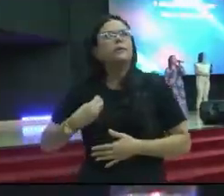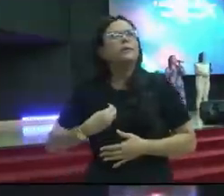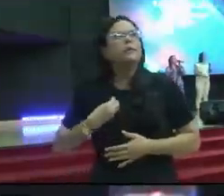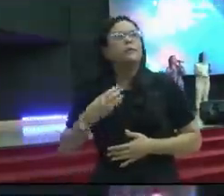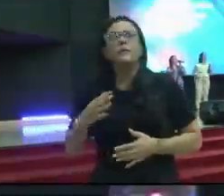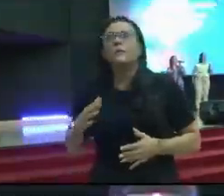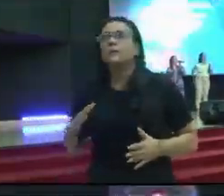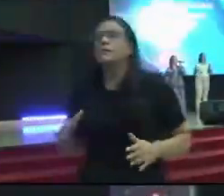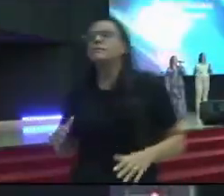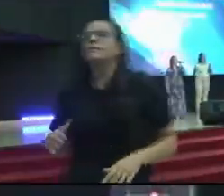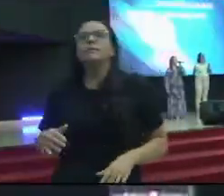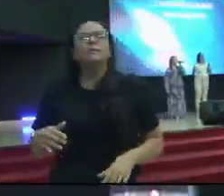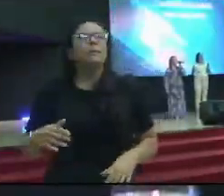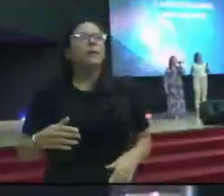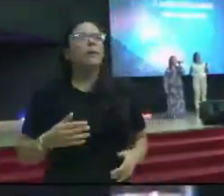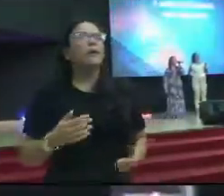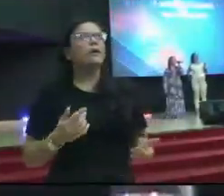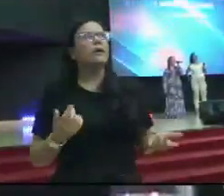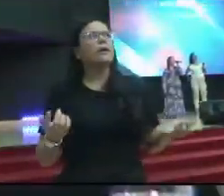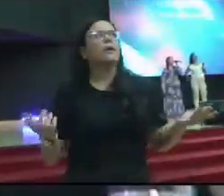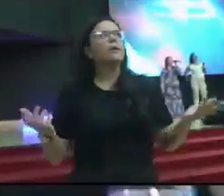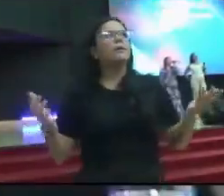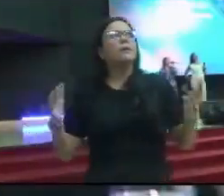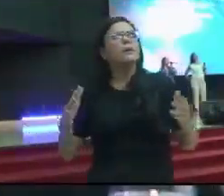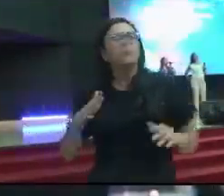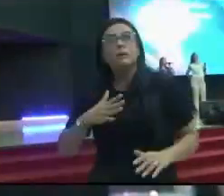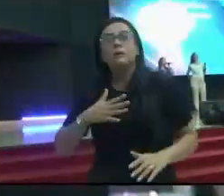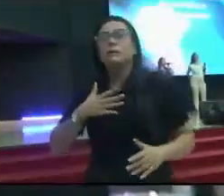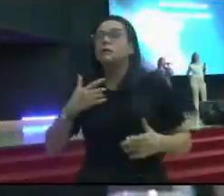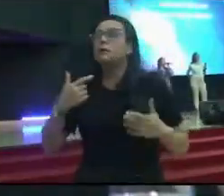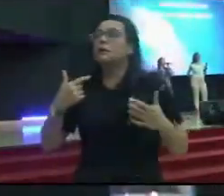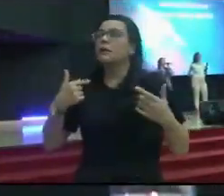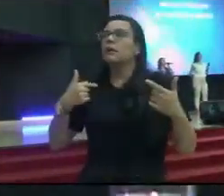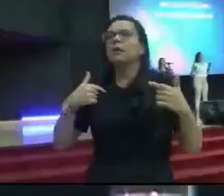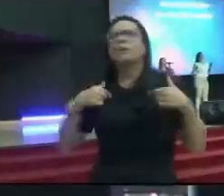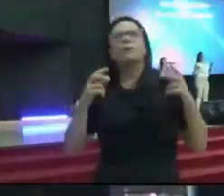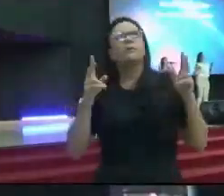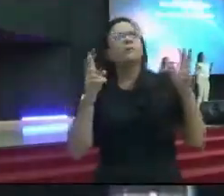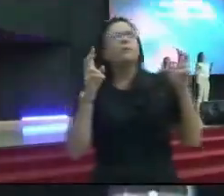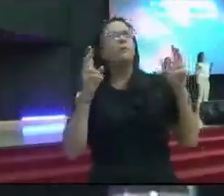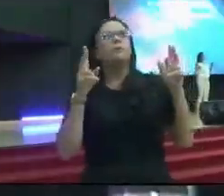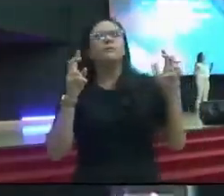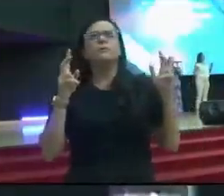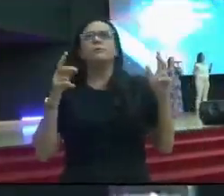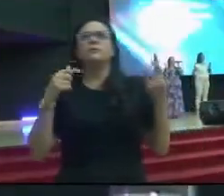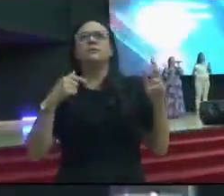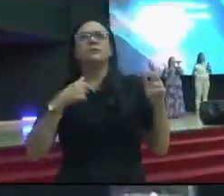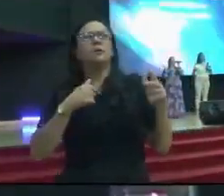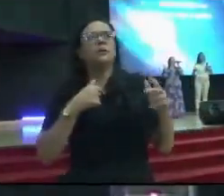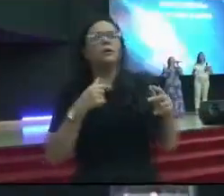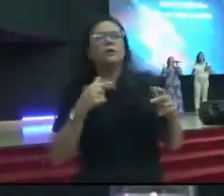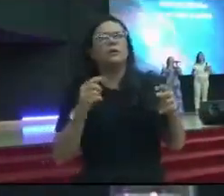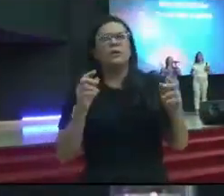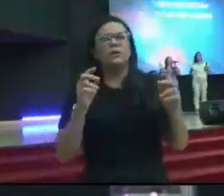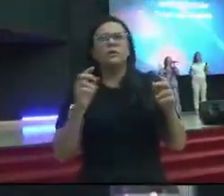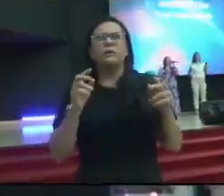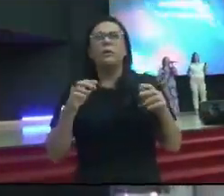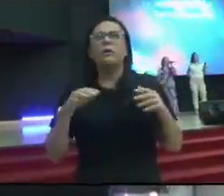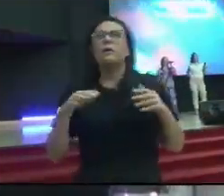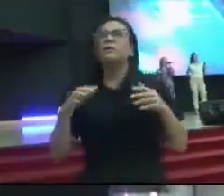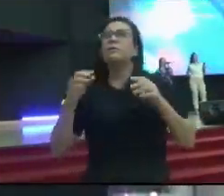Então de repente não vejo mais minhas aflições, eu só vejo